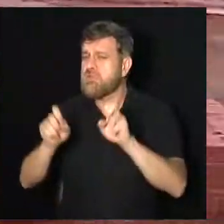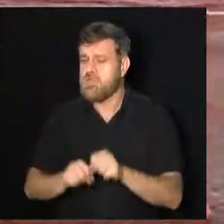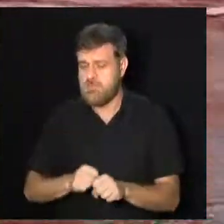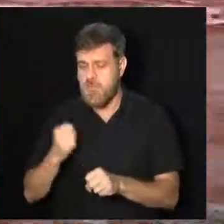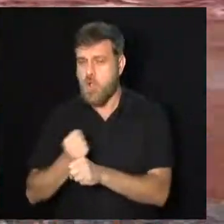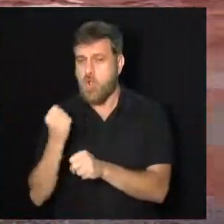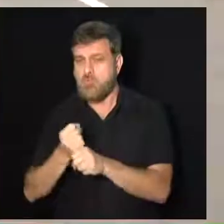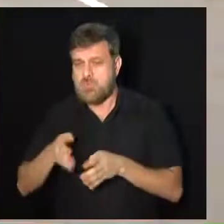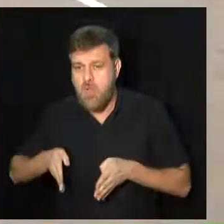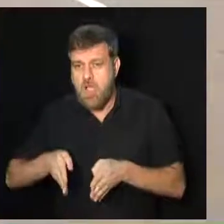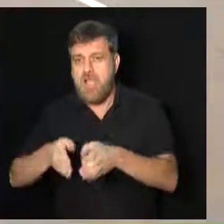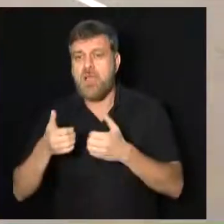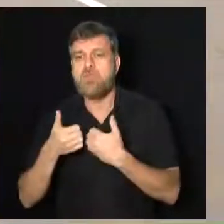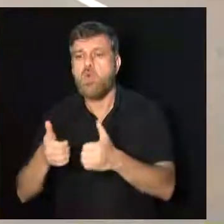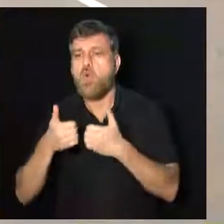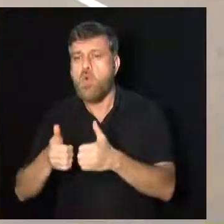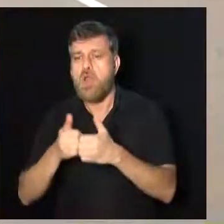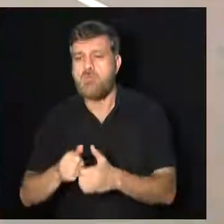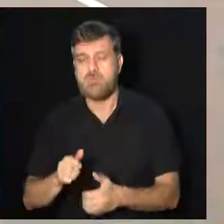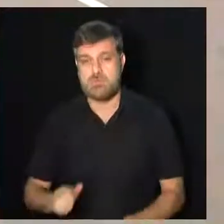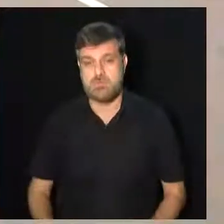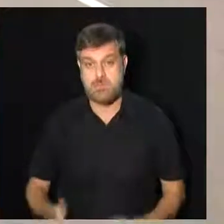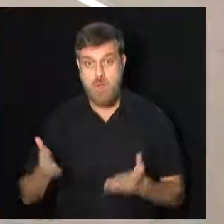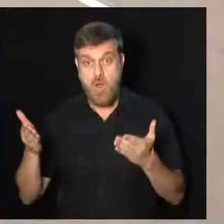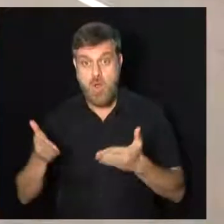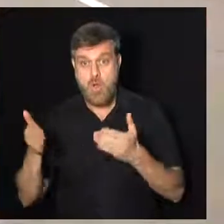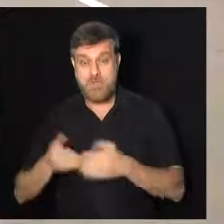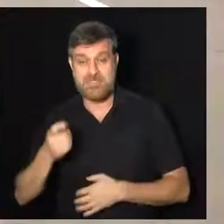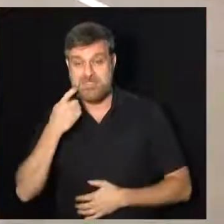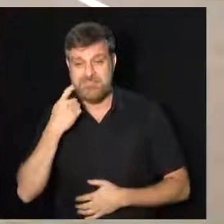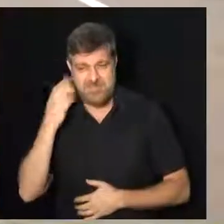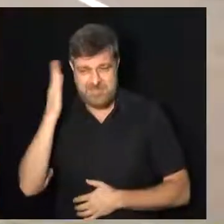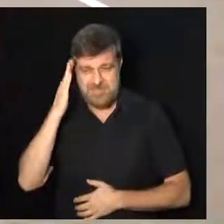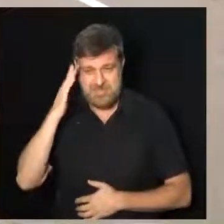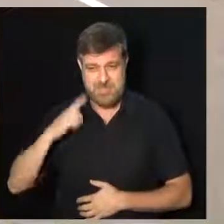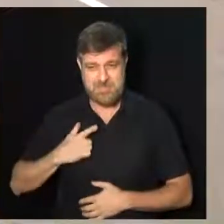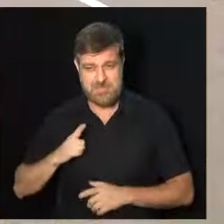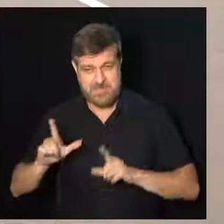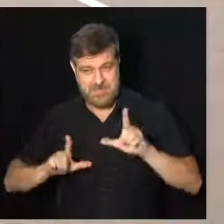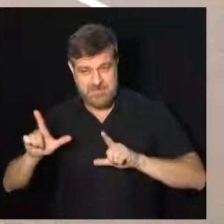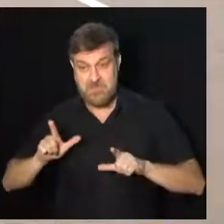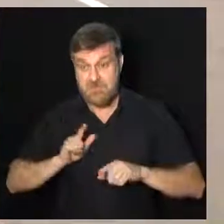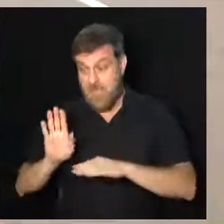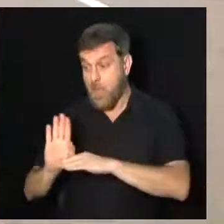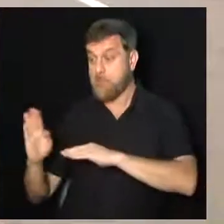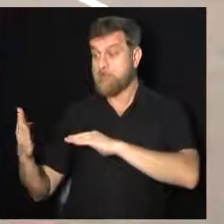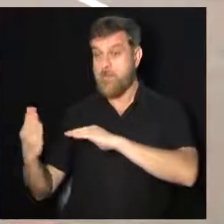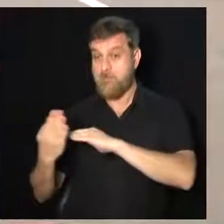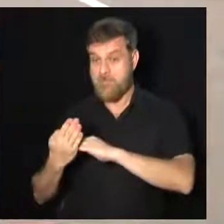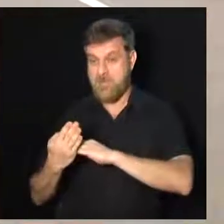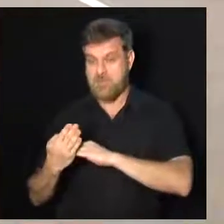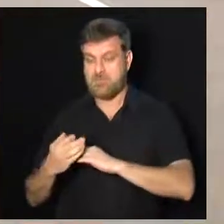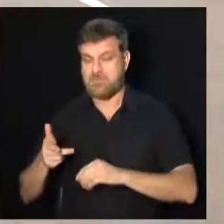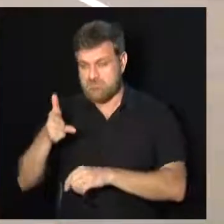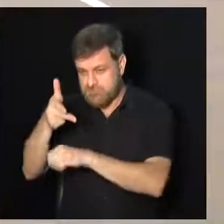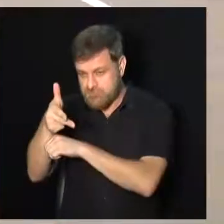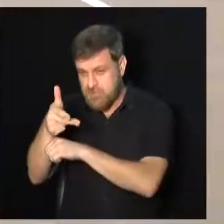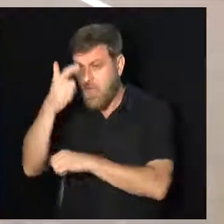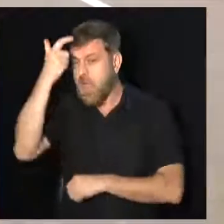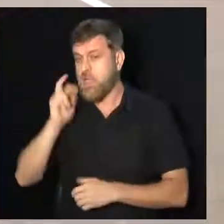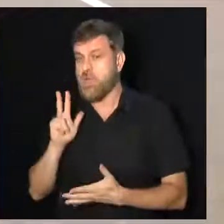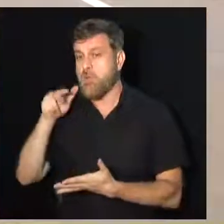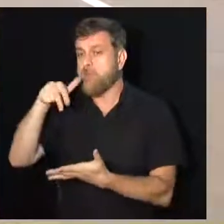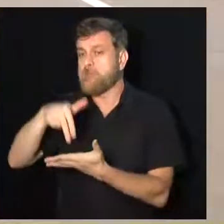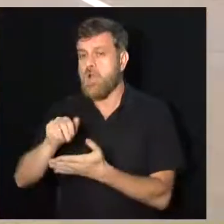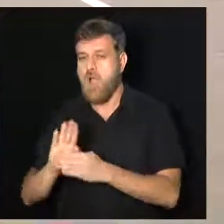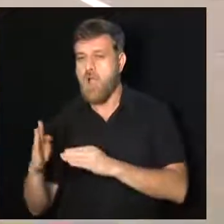do BRT. Hoje é sexta-feira e você já sabe, né? É dia de Meu Bairro na TV. Eu estou em um bairro